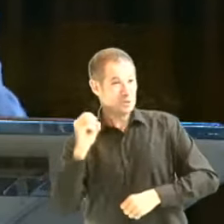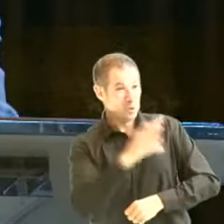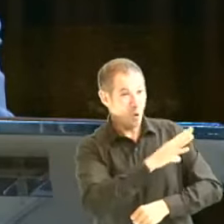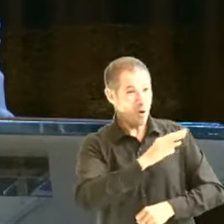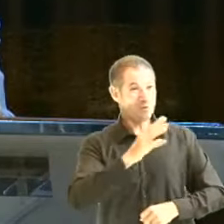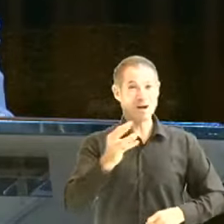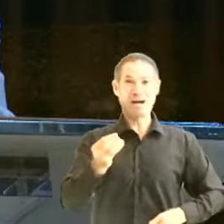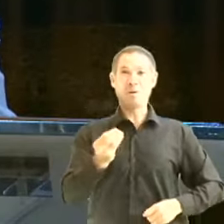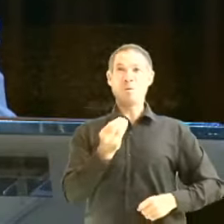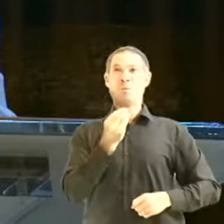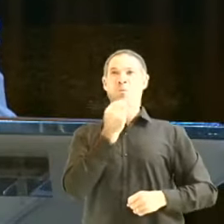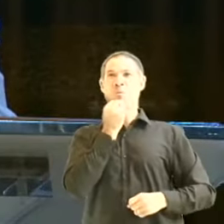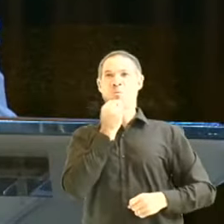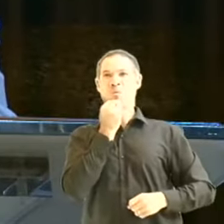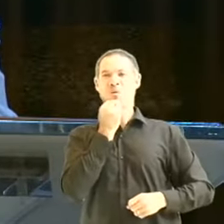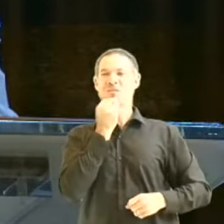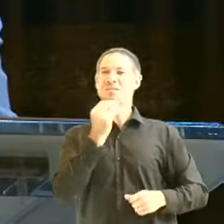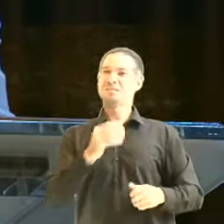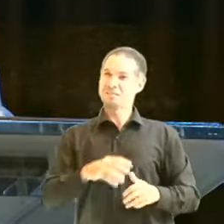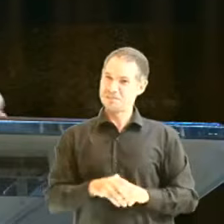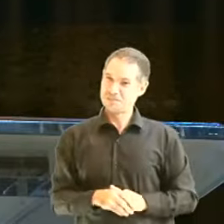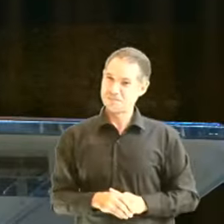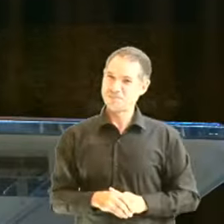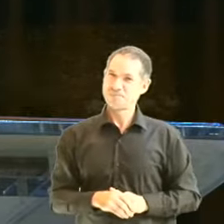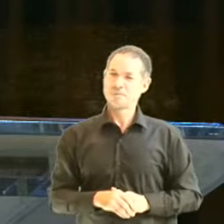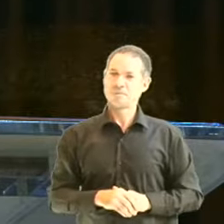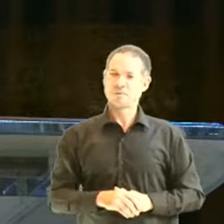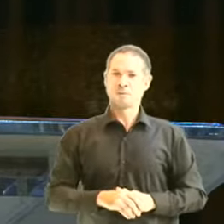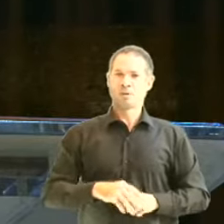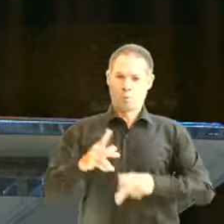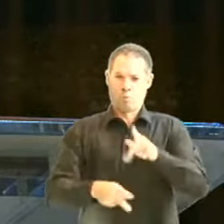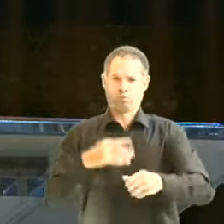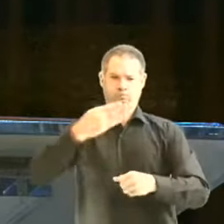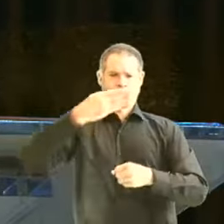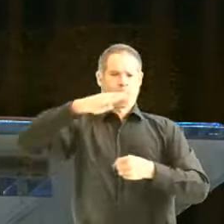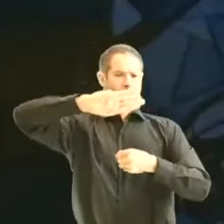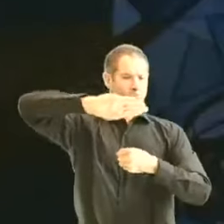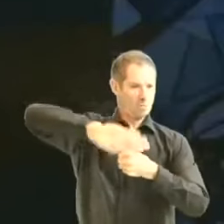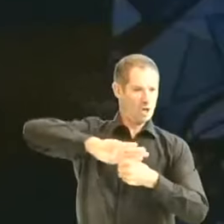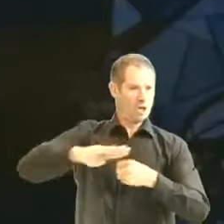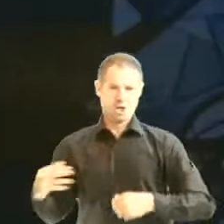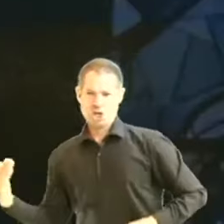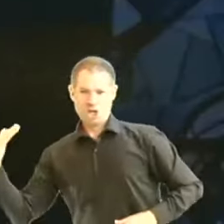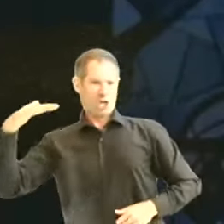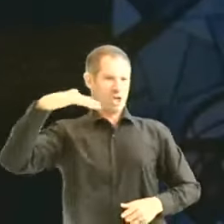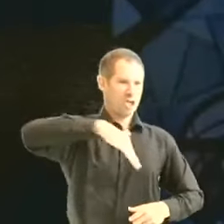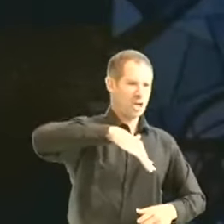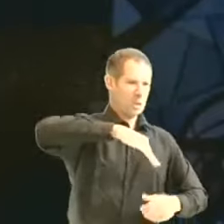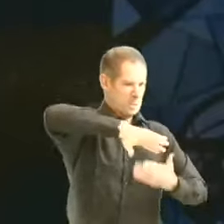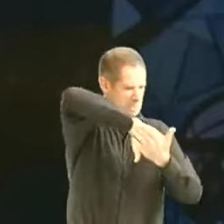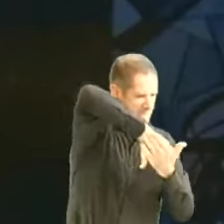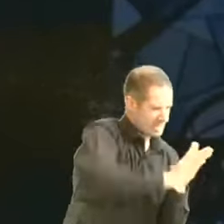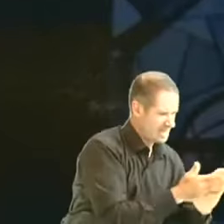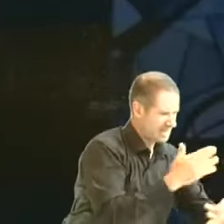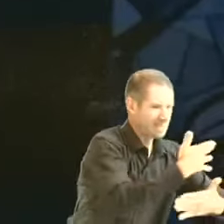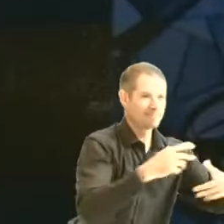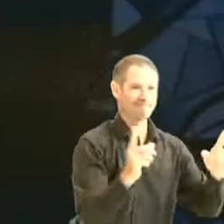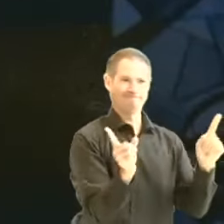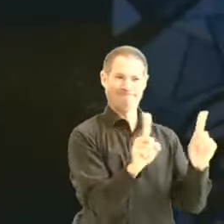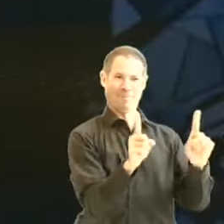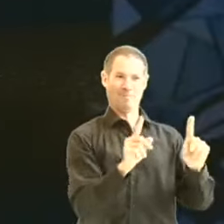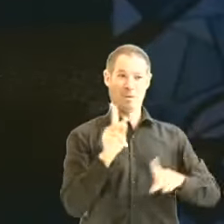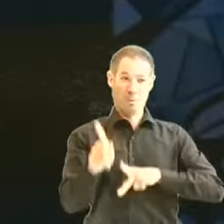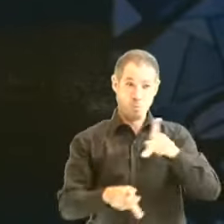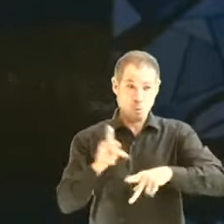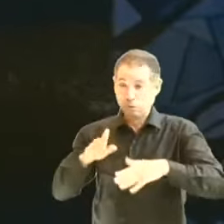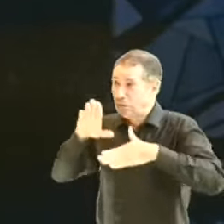novas oportunidades. Os babilônios chegam, mas não destroem a cidade. O povo